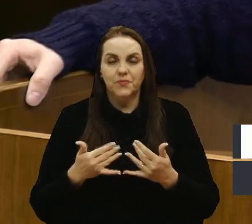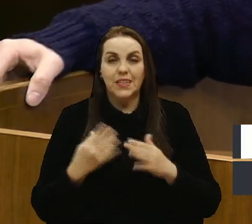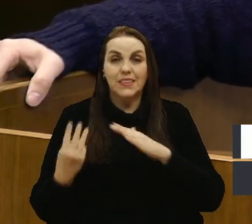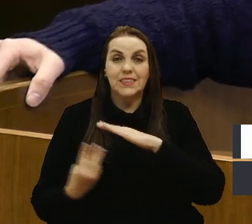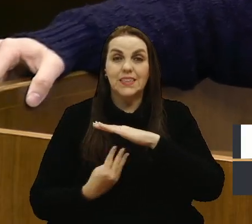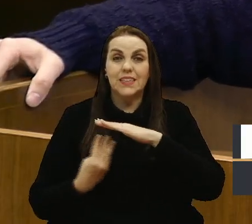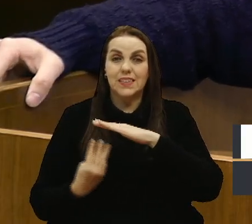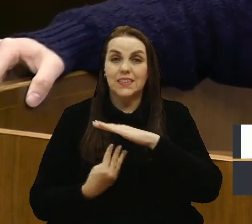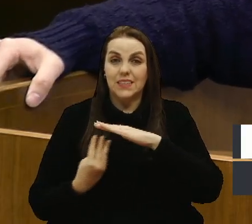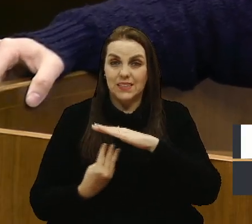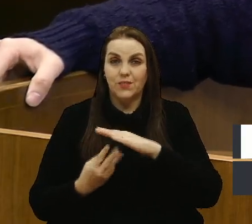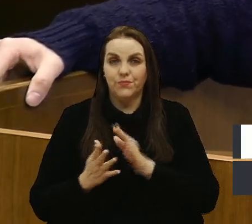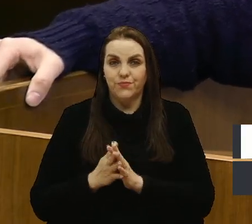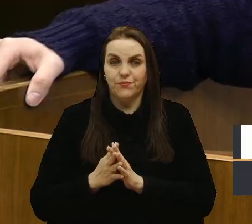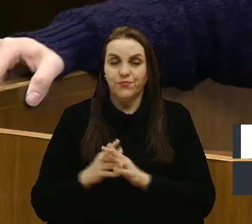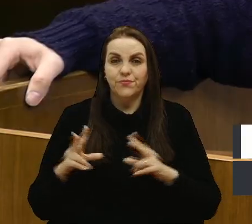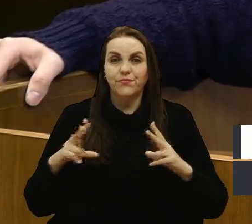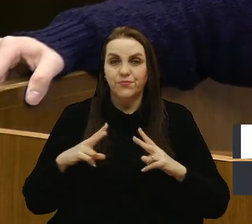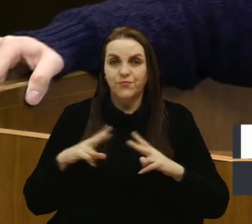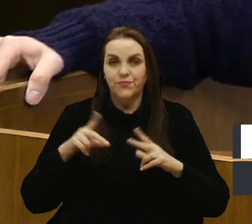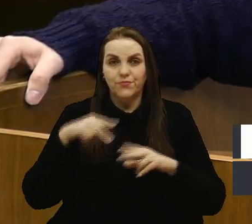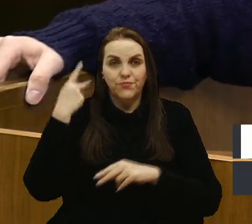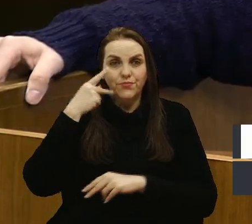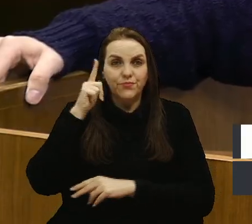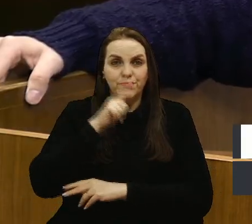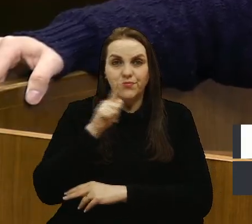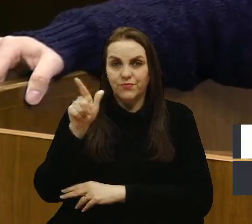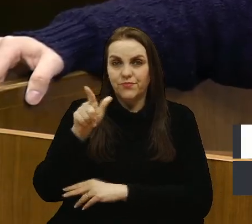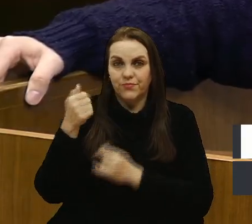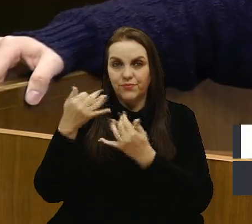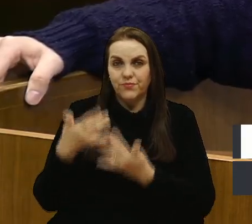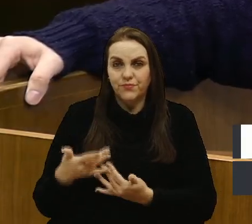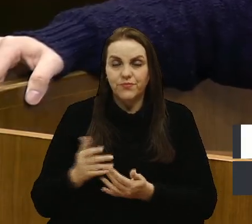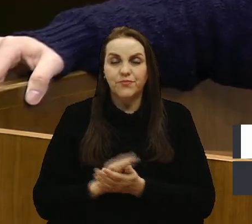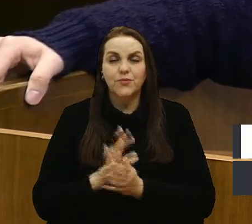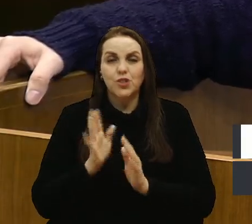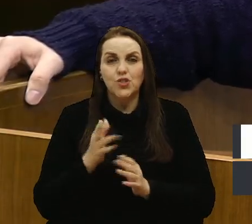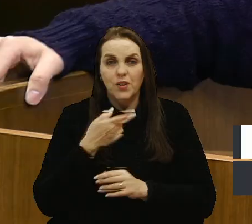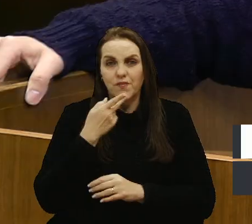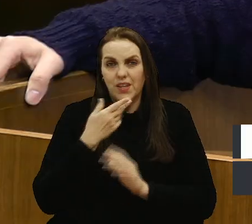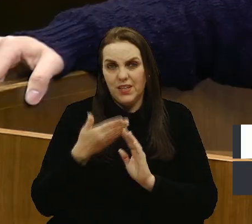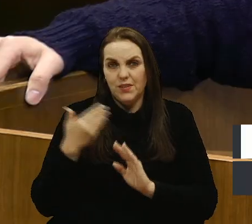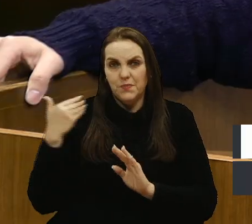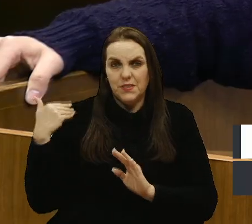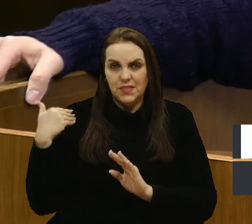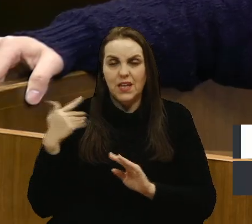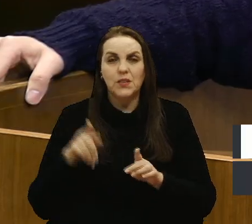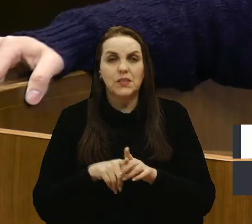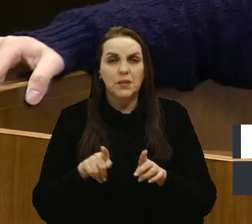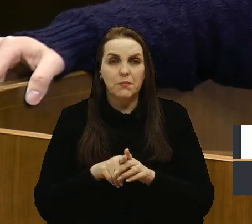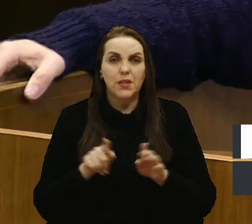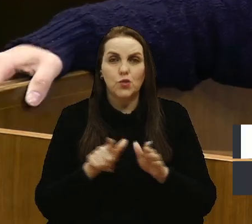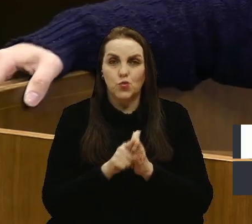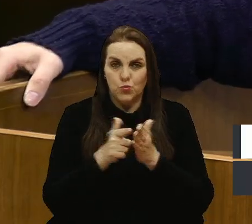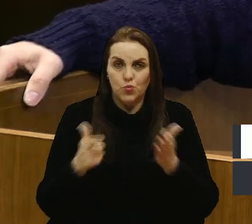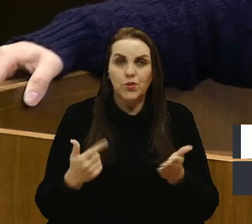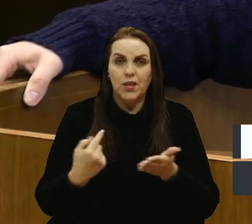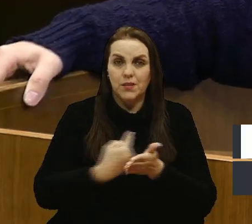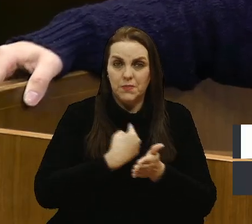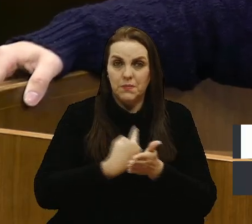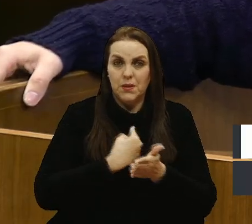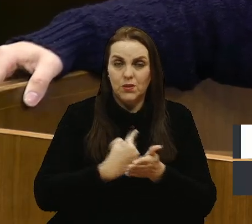terceirizações, da privatização que o vereador Lucas falou. Já comentei em outra oportunidade, comentei para os jornais que me perguntaram